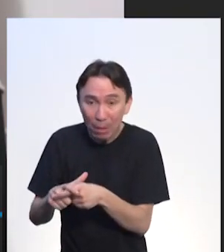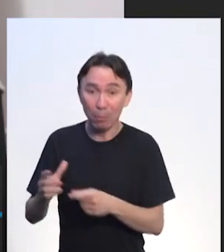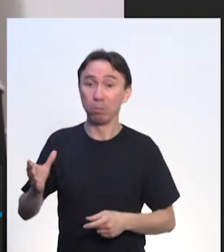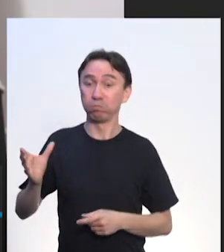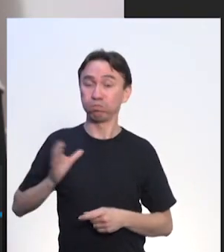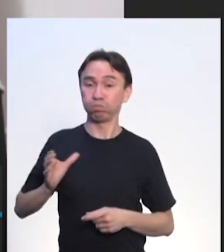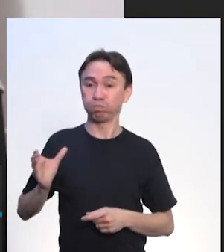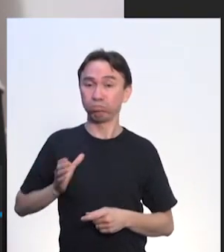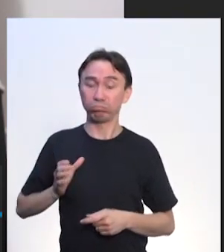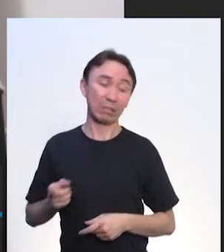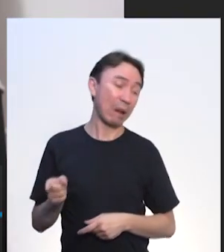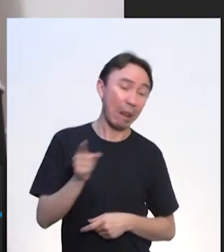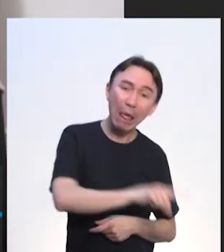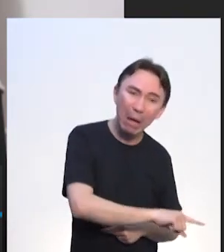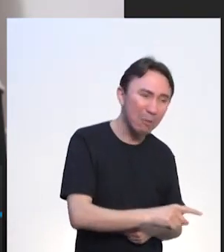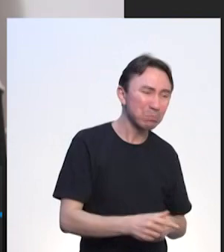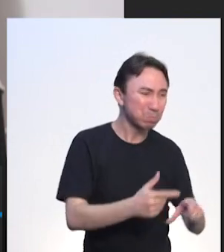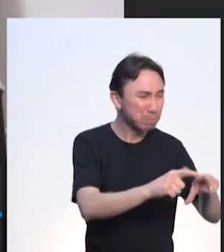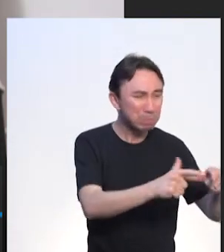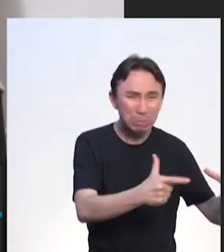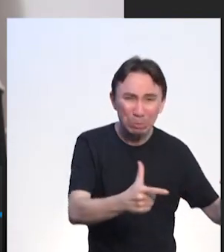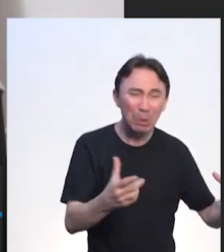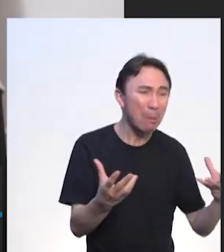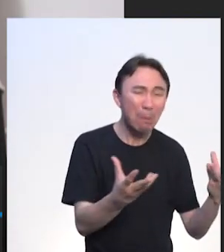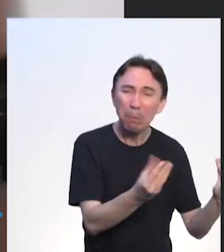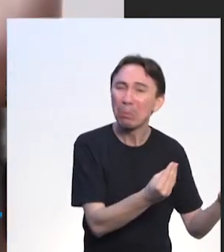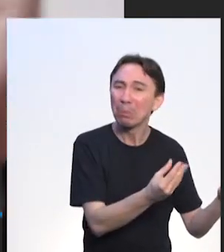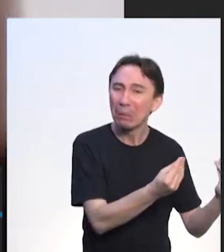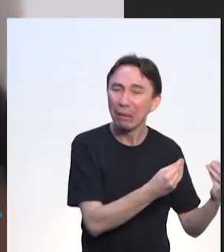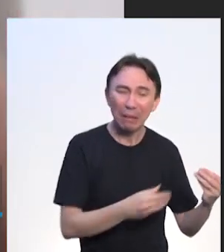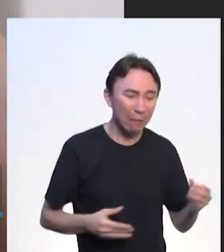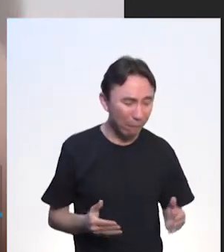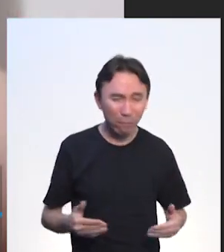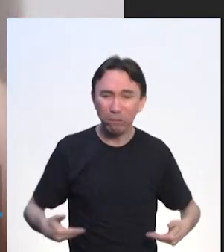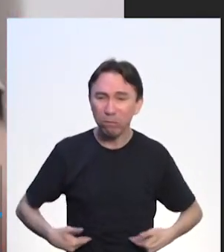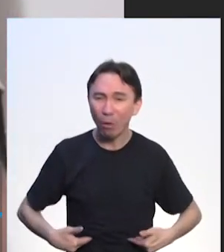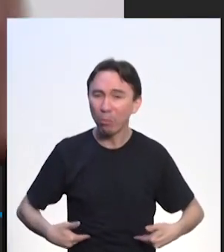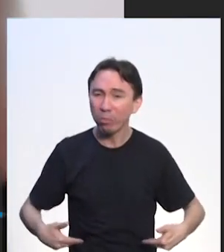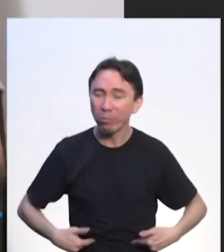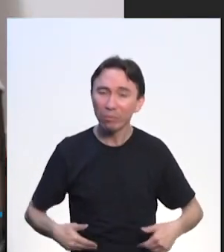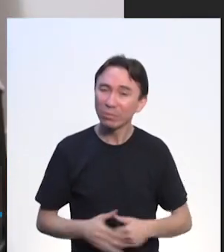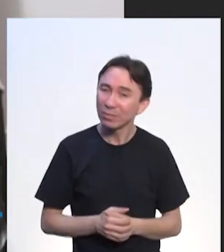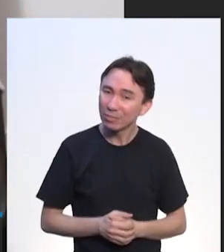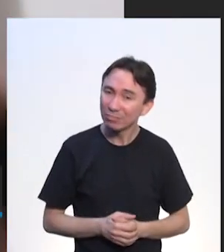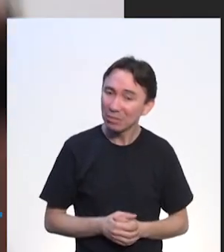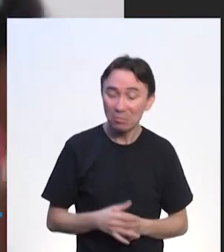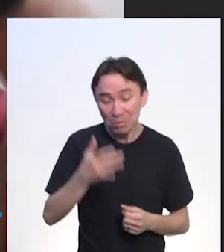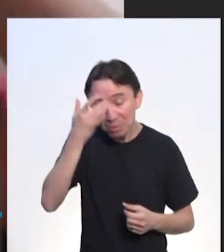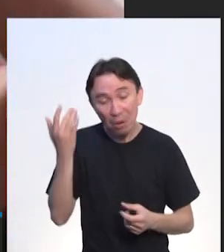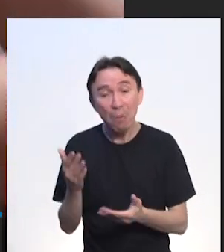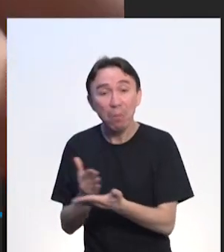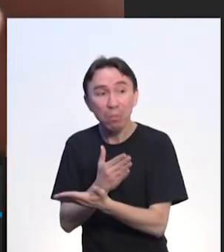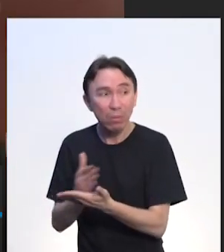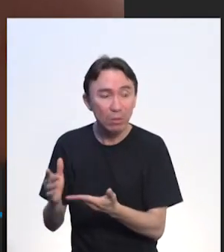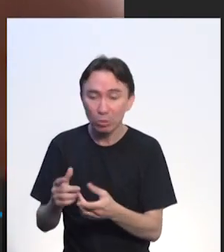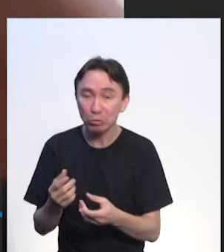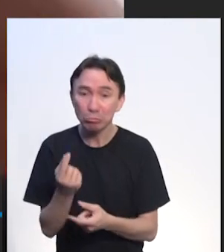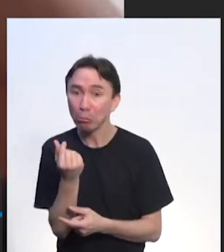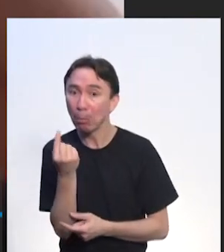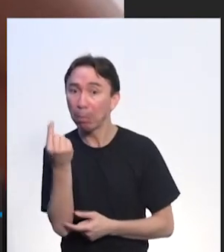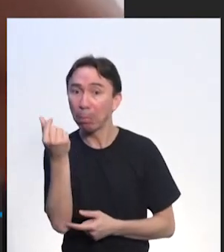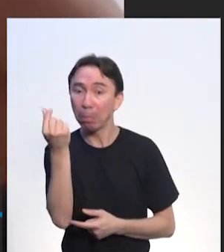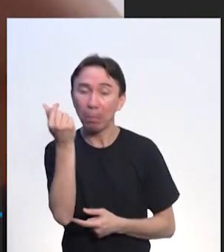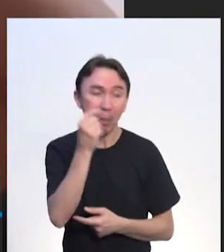tem pessoas que não têm o que comer e tem gente assim, ó, jogando dinheiro para o céu. Então, é justamente essa discrepância